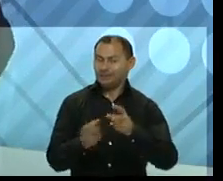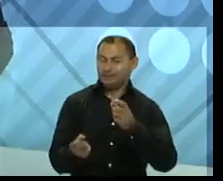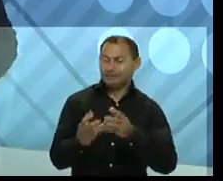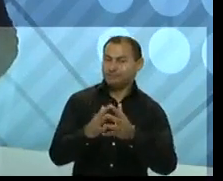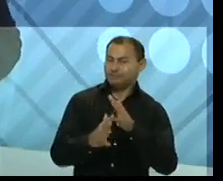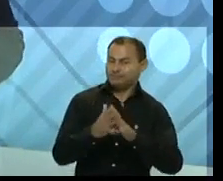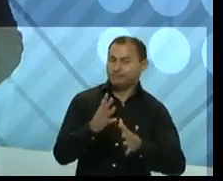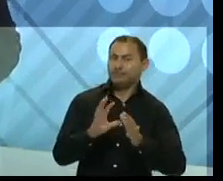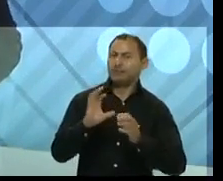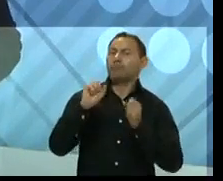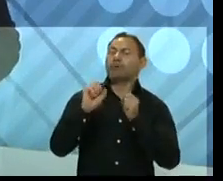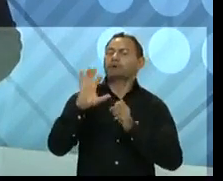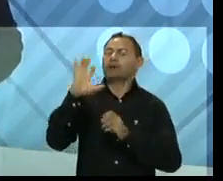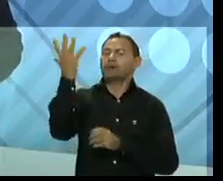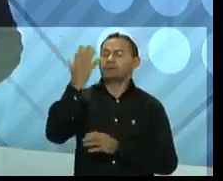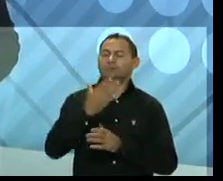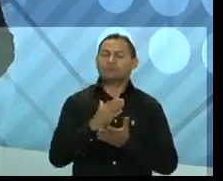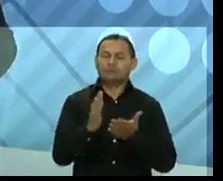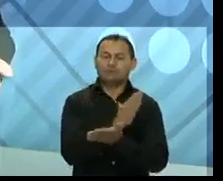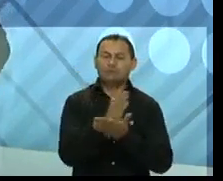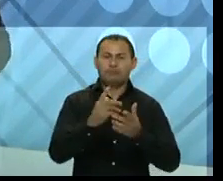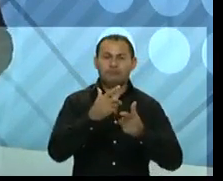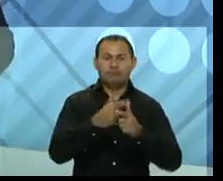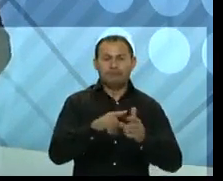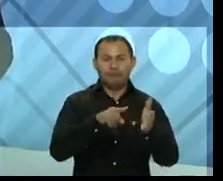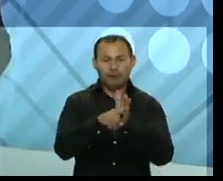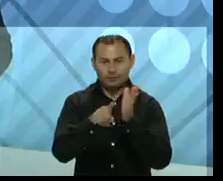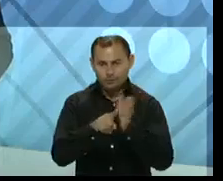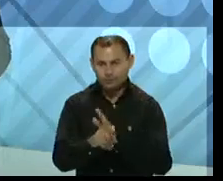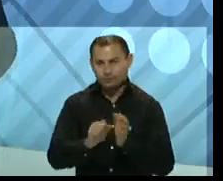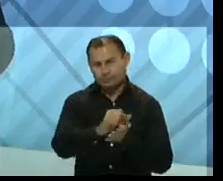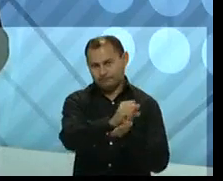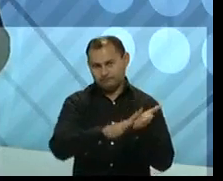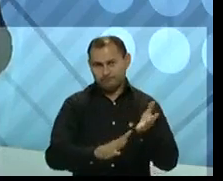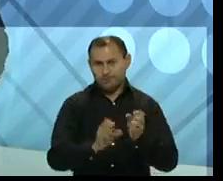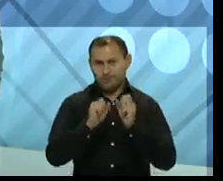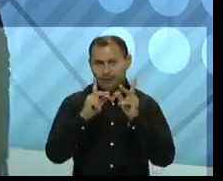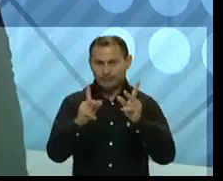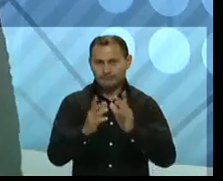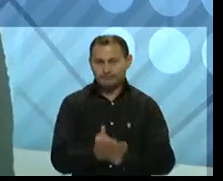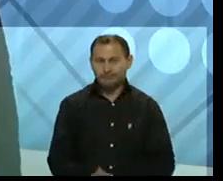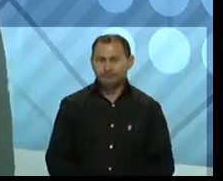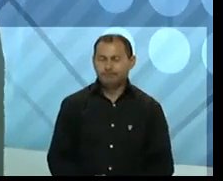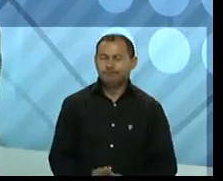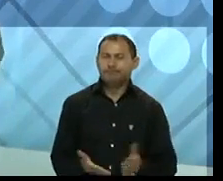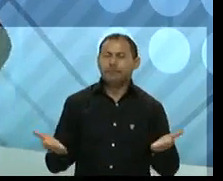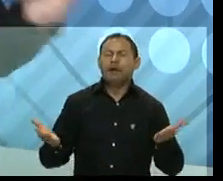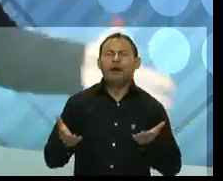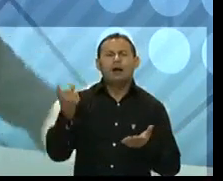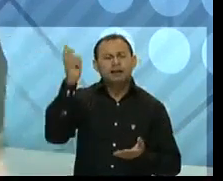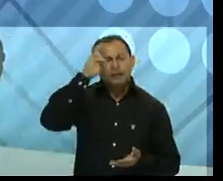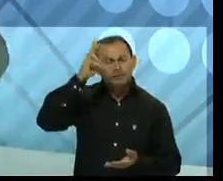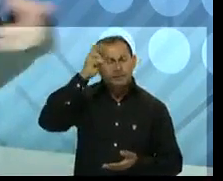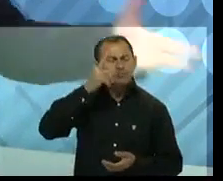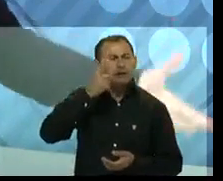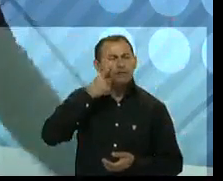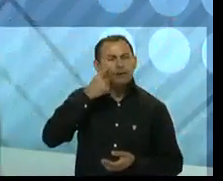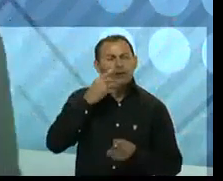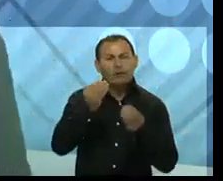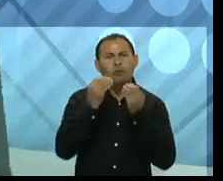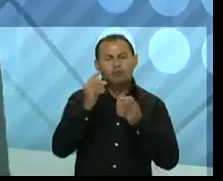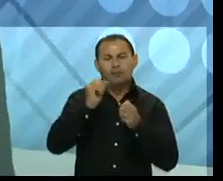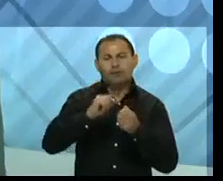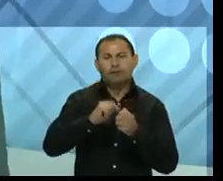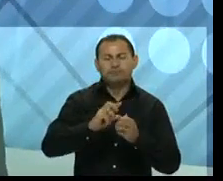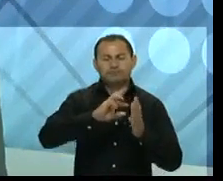algumas armadilhas que podem aparecer em alguns problemas, em alguns exercícios, tá bom? Vamos relembrar, vamos ver então como que a gente